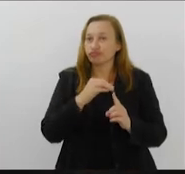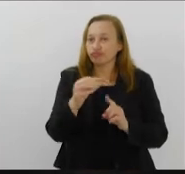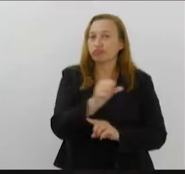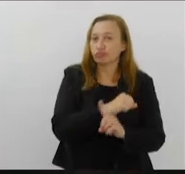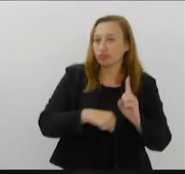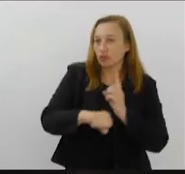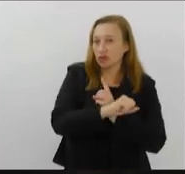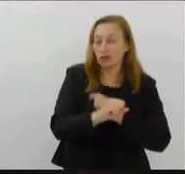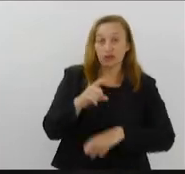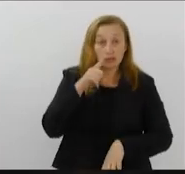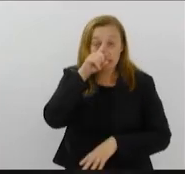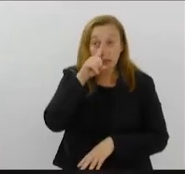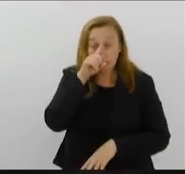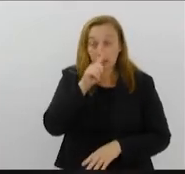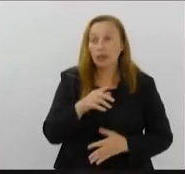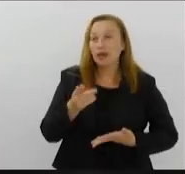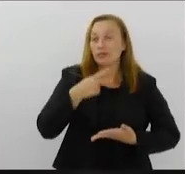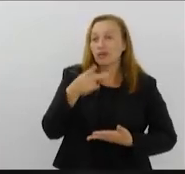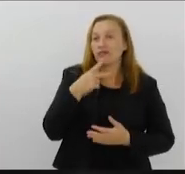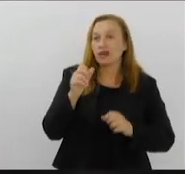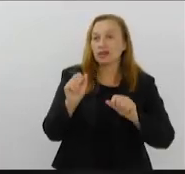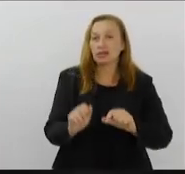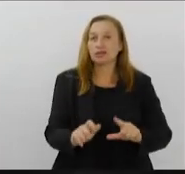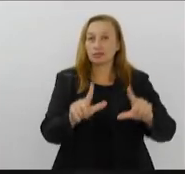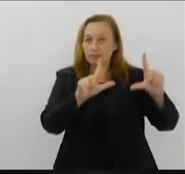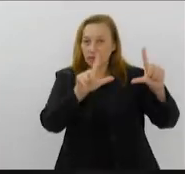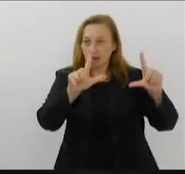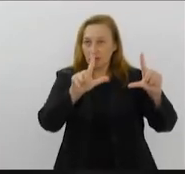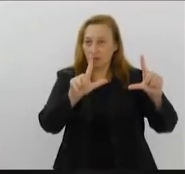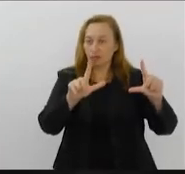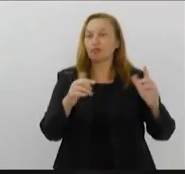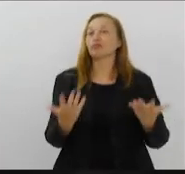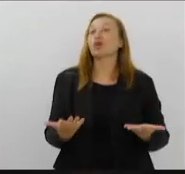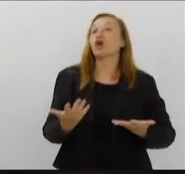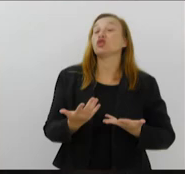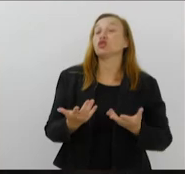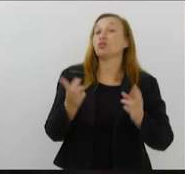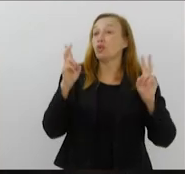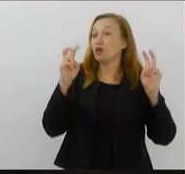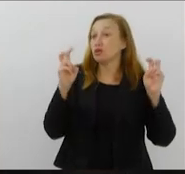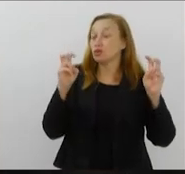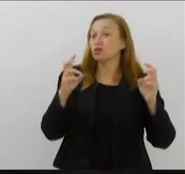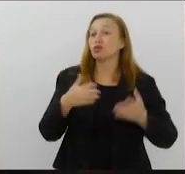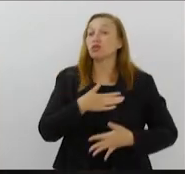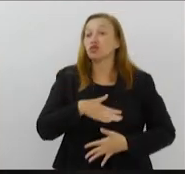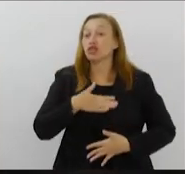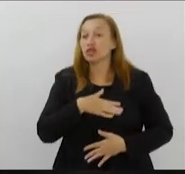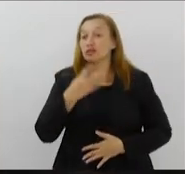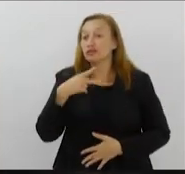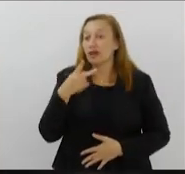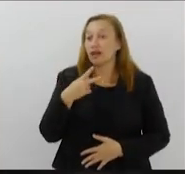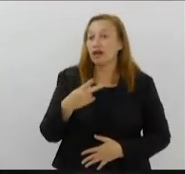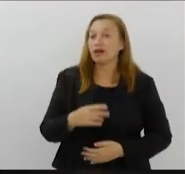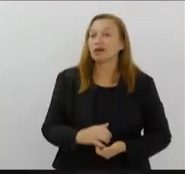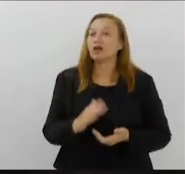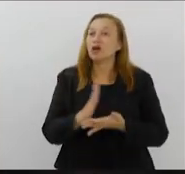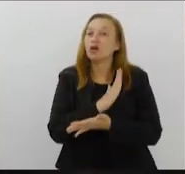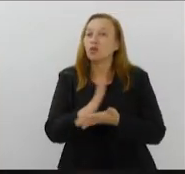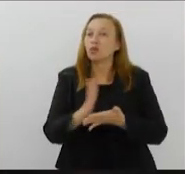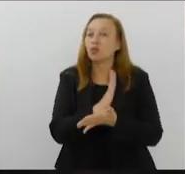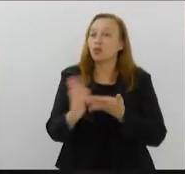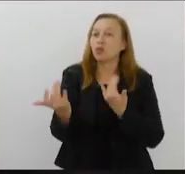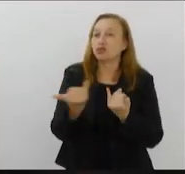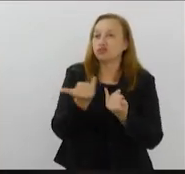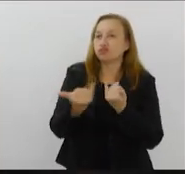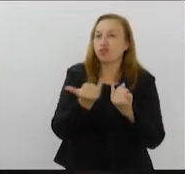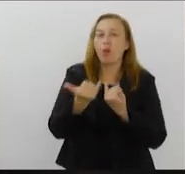alto risco. E para falar desse painel, e para falar nesse painel sobre a questão, né, eu gostaria de trazer alguns dados, né, para a